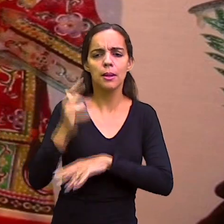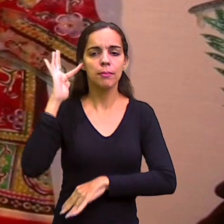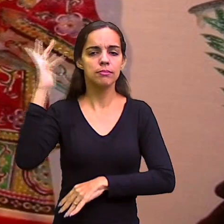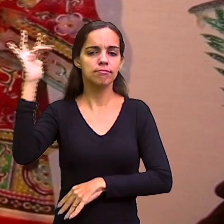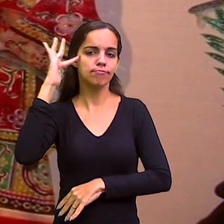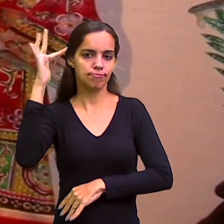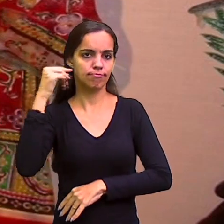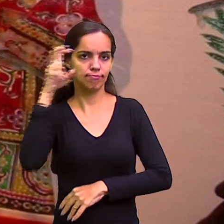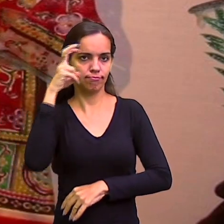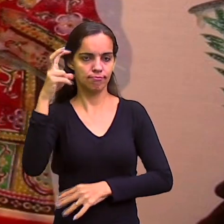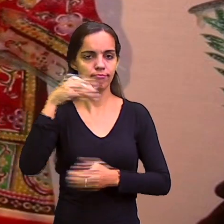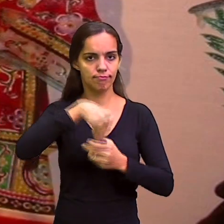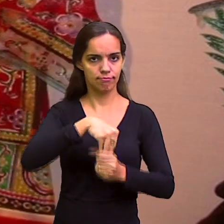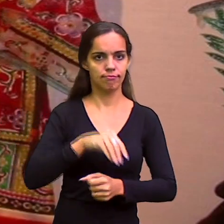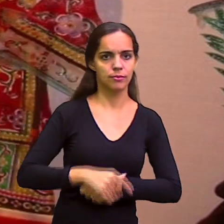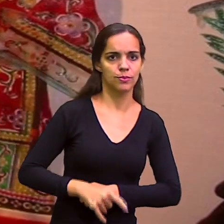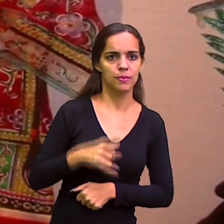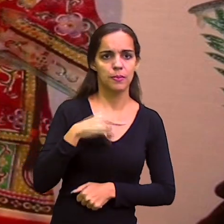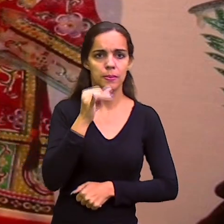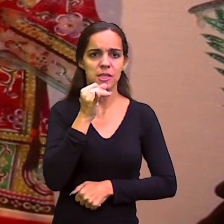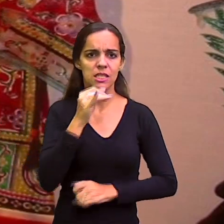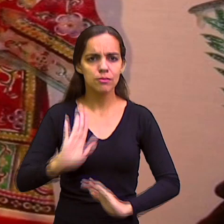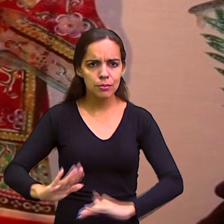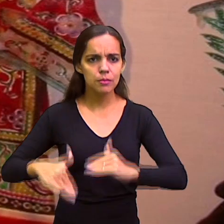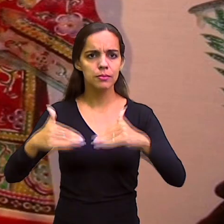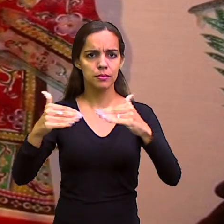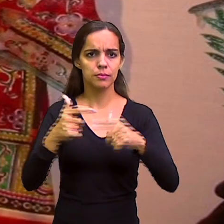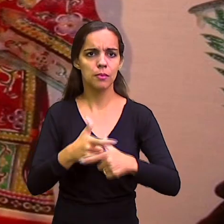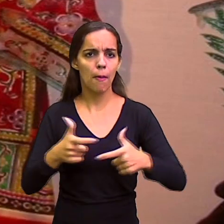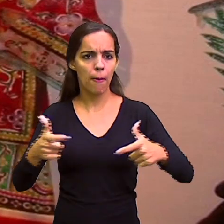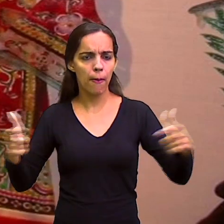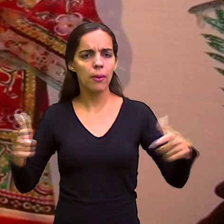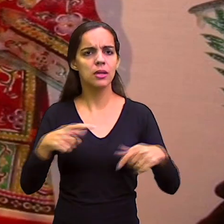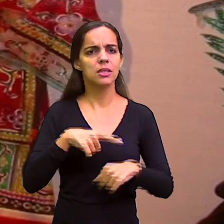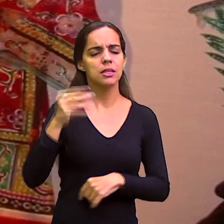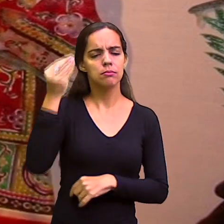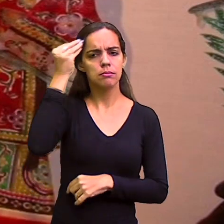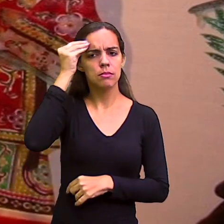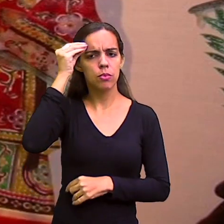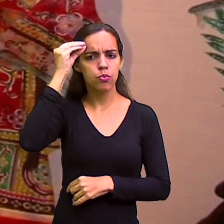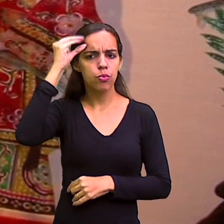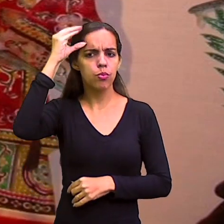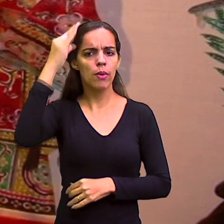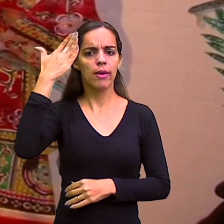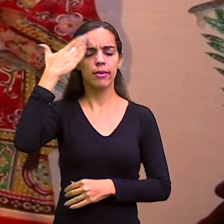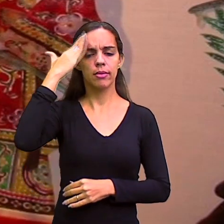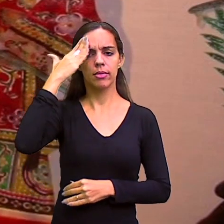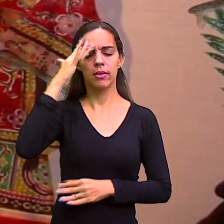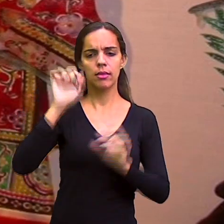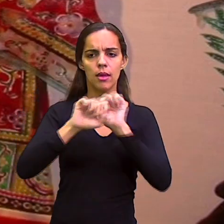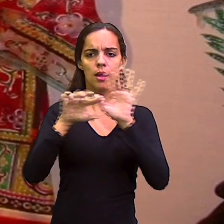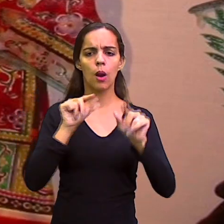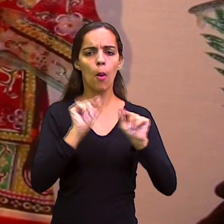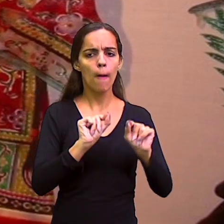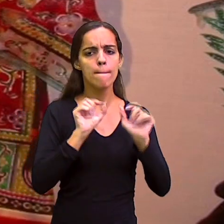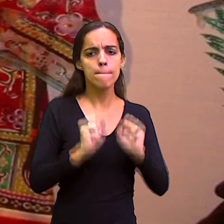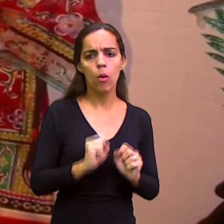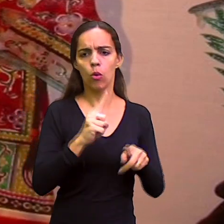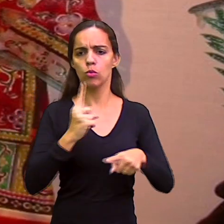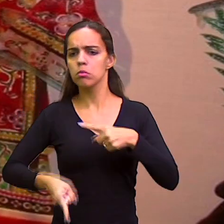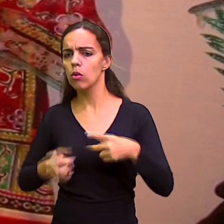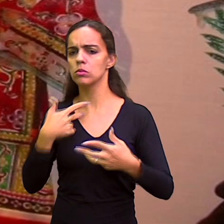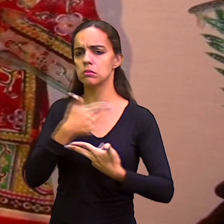de vocês, crianças, que cresceram mais consciente de seus atos nesse sentido.